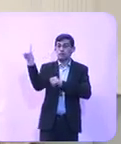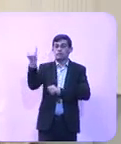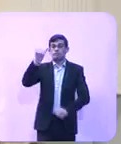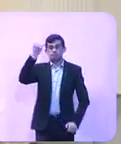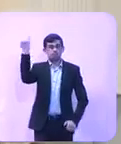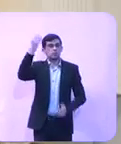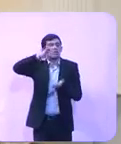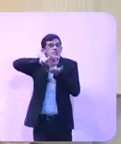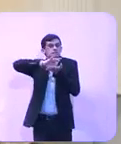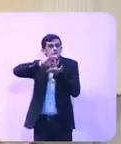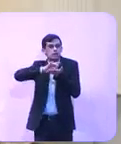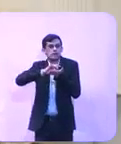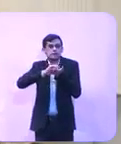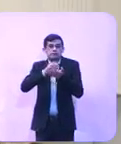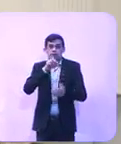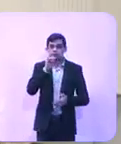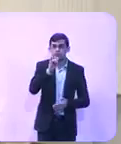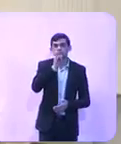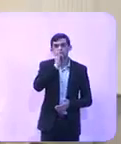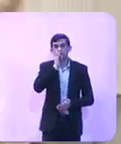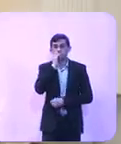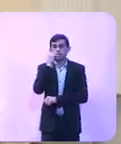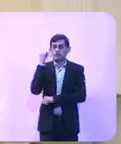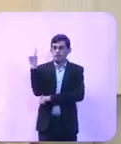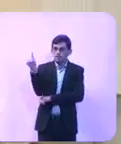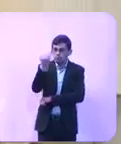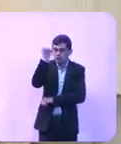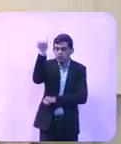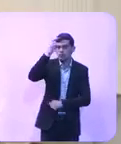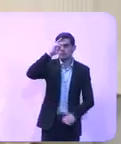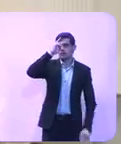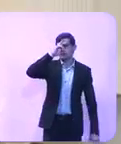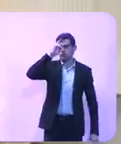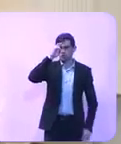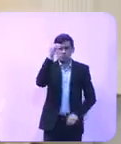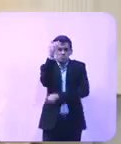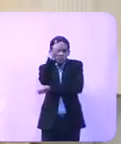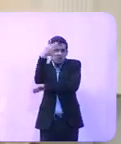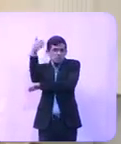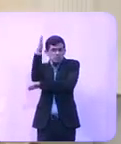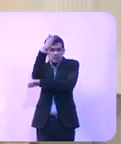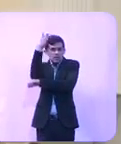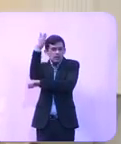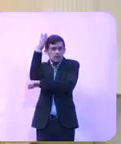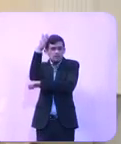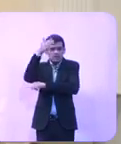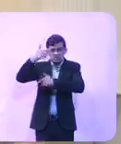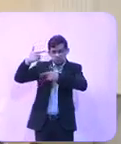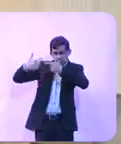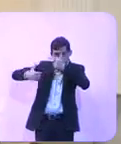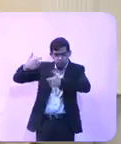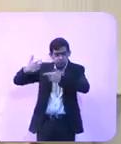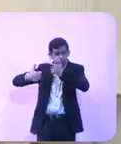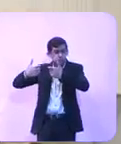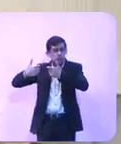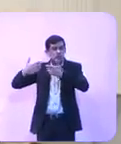importante isso. Se é importante na história, uma bandeira, numa